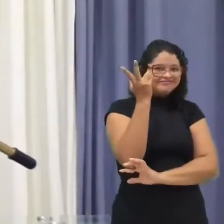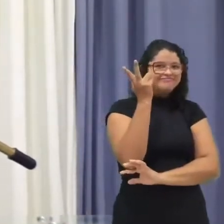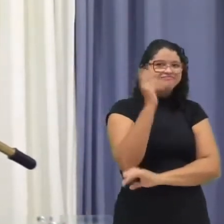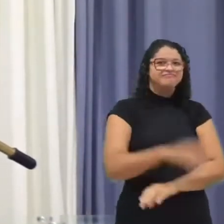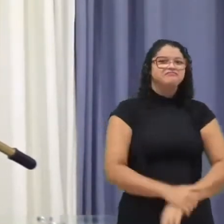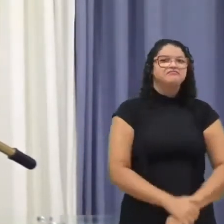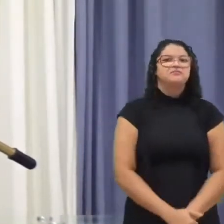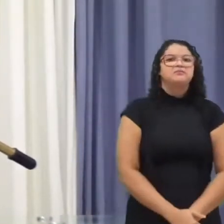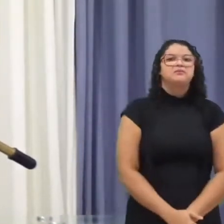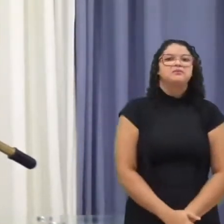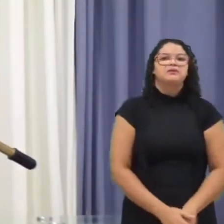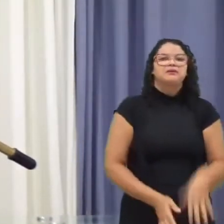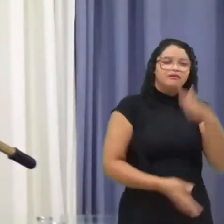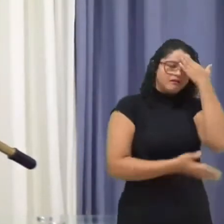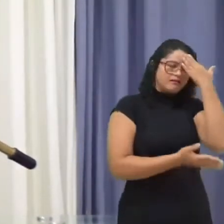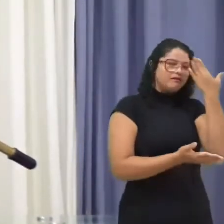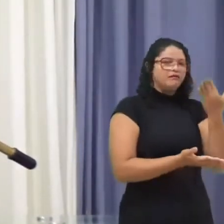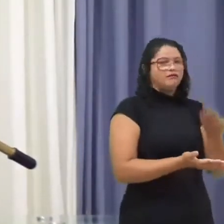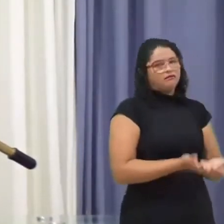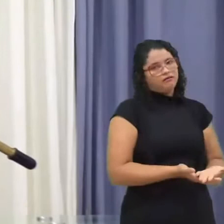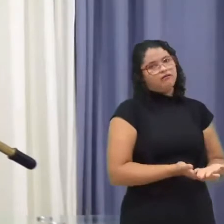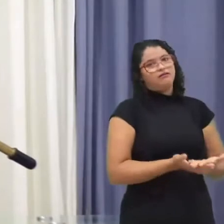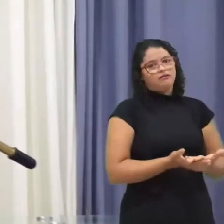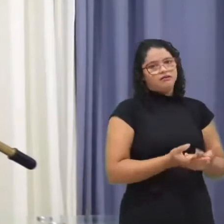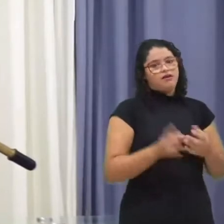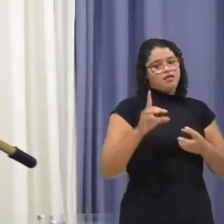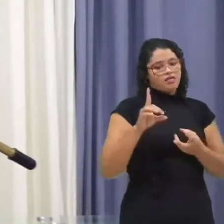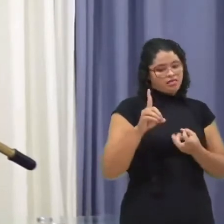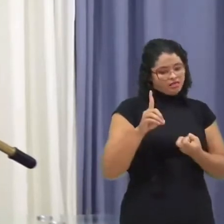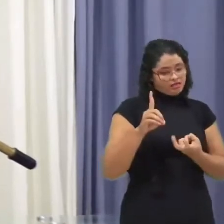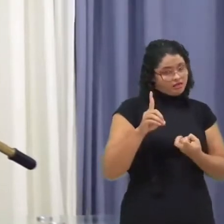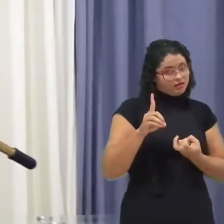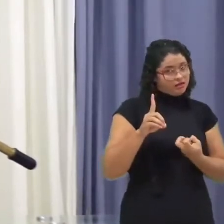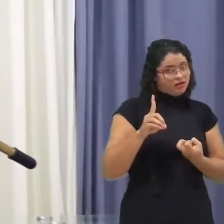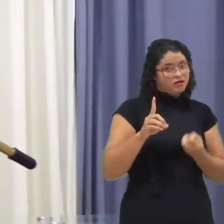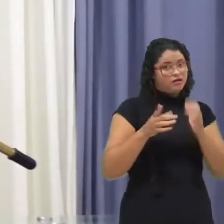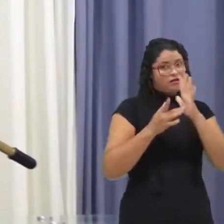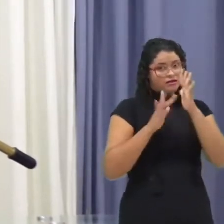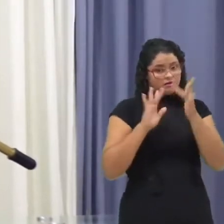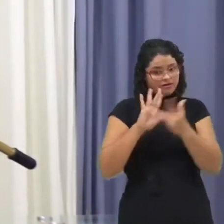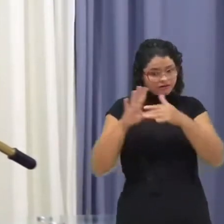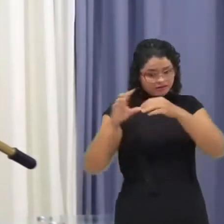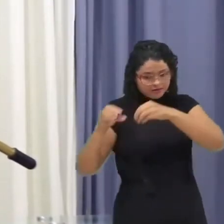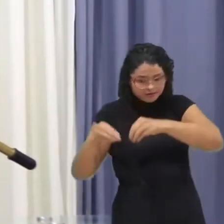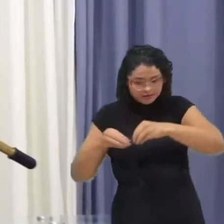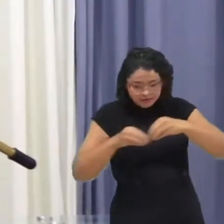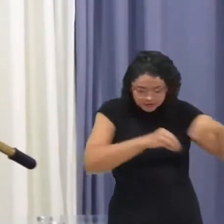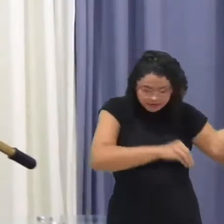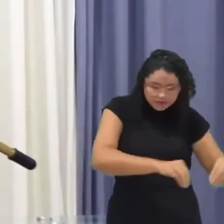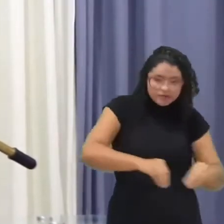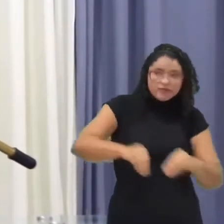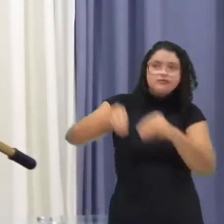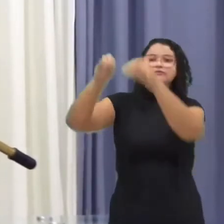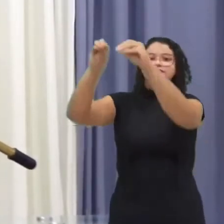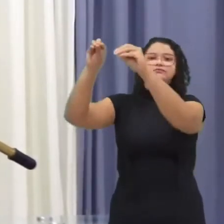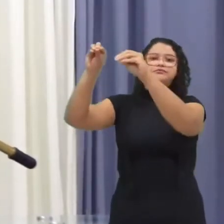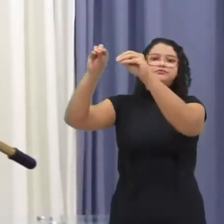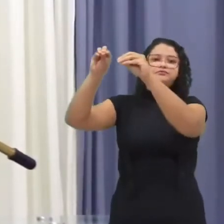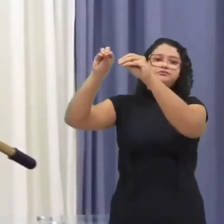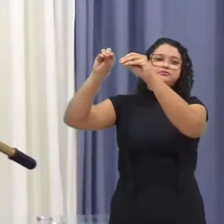muita contestação de várias correntes teológicas, que Cristo levou ao céu o